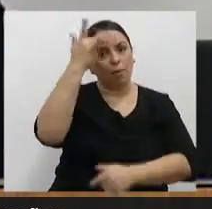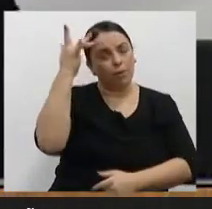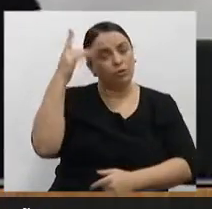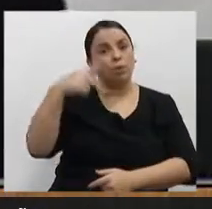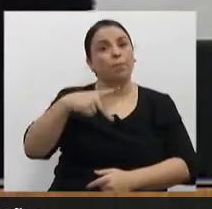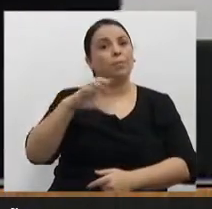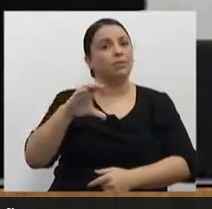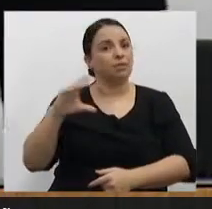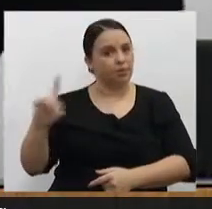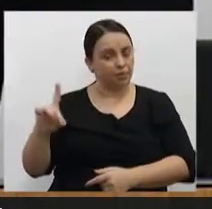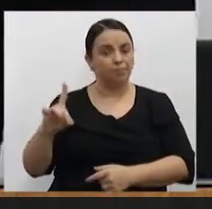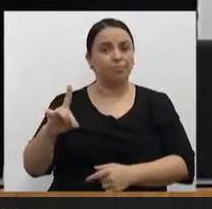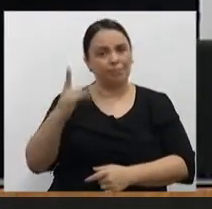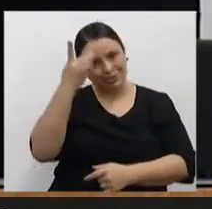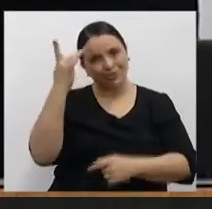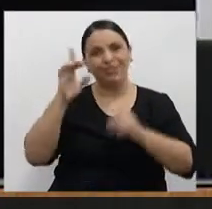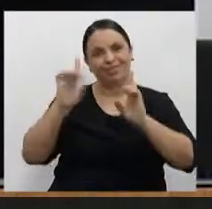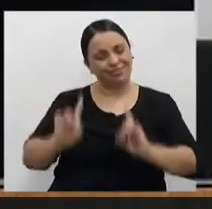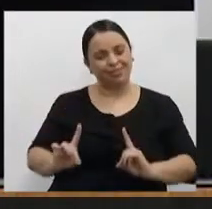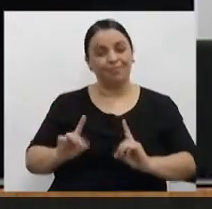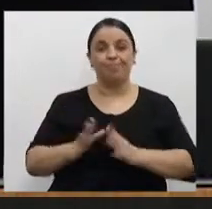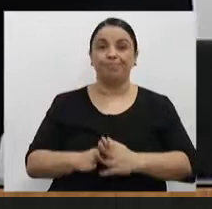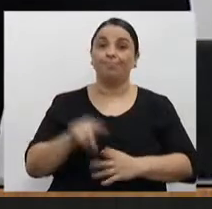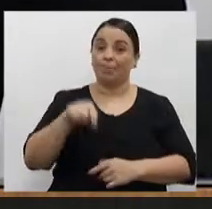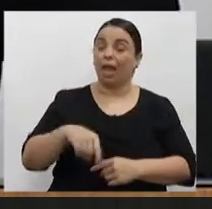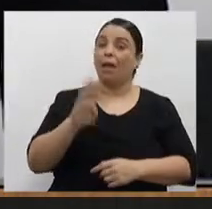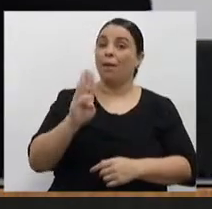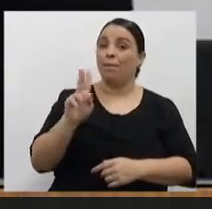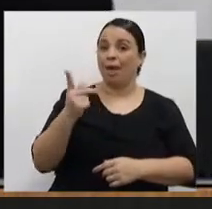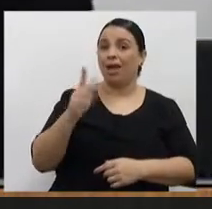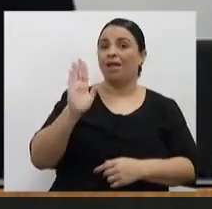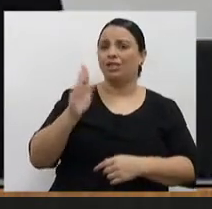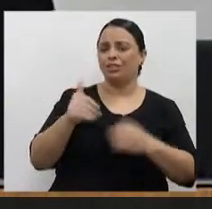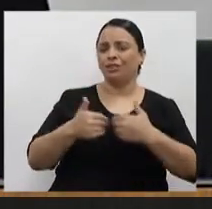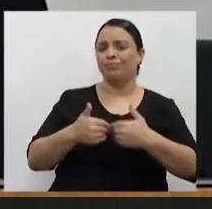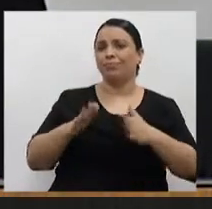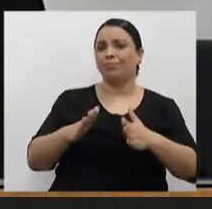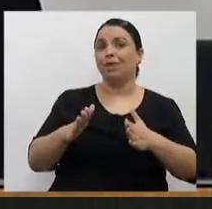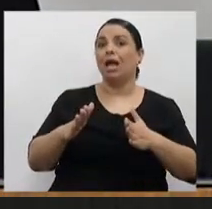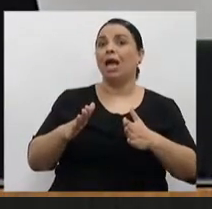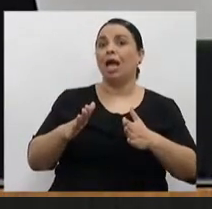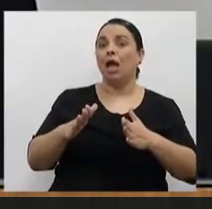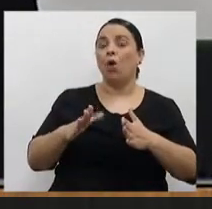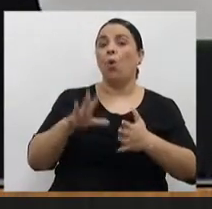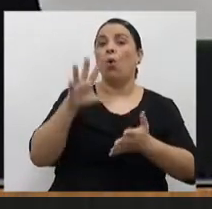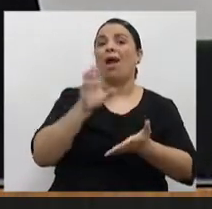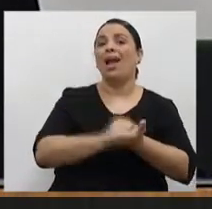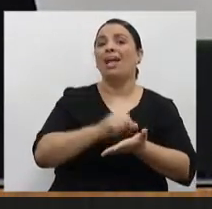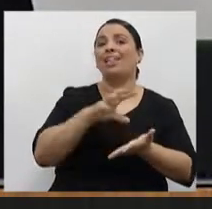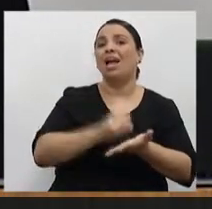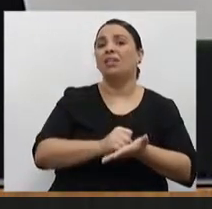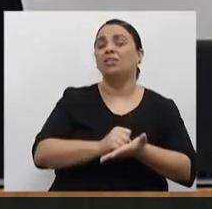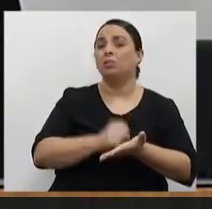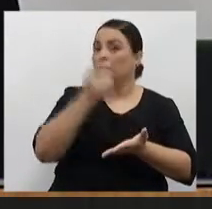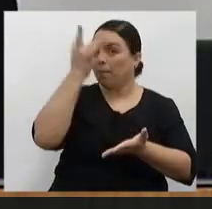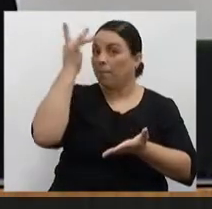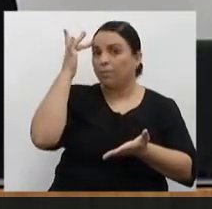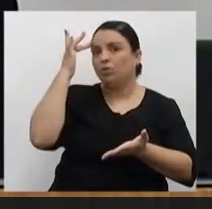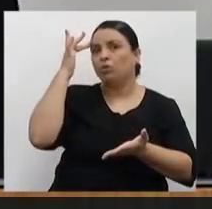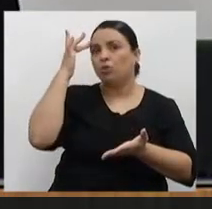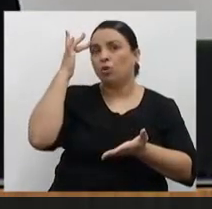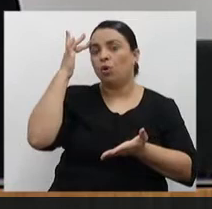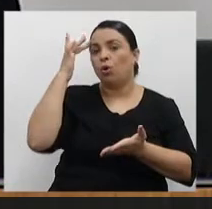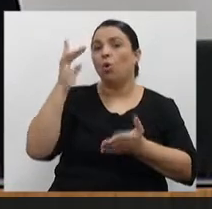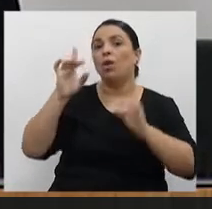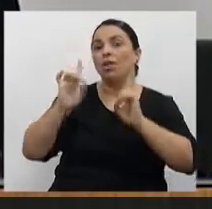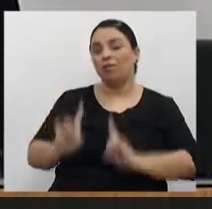né, já abriu sexta-feira passada o cadastro para vacinação das pessoas com deficiência. O cadastro ficou aberto só no